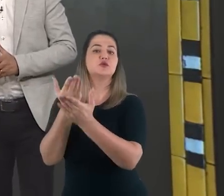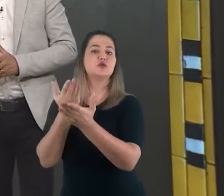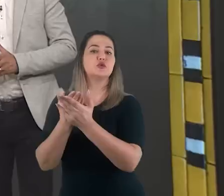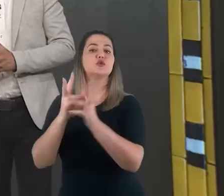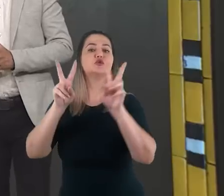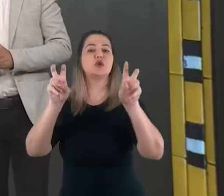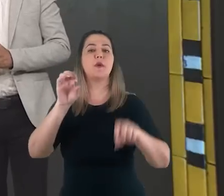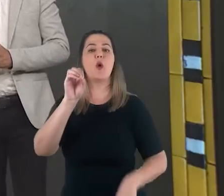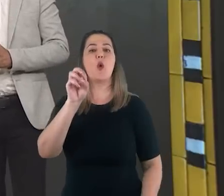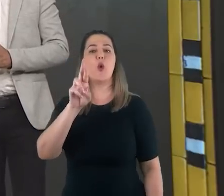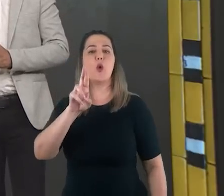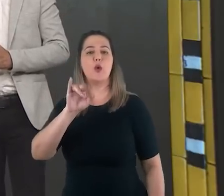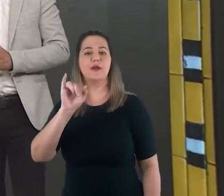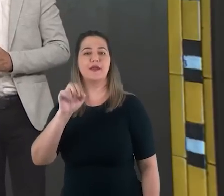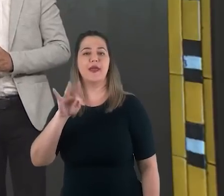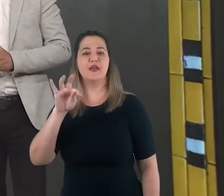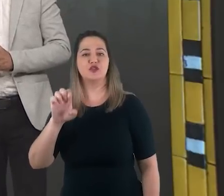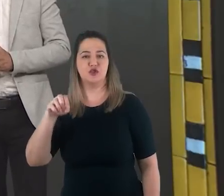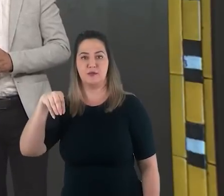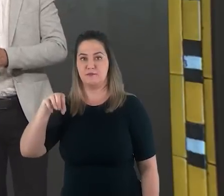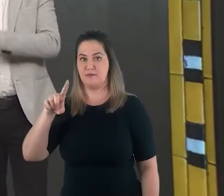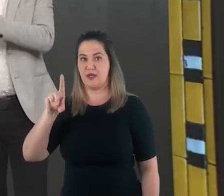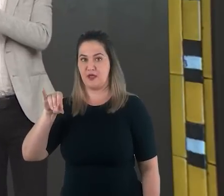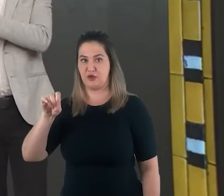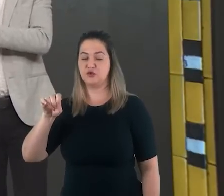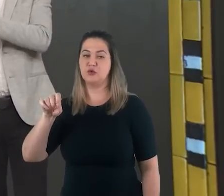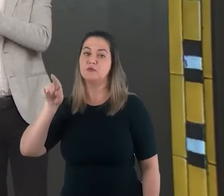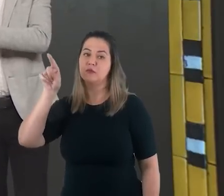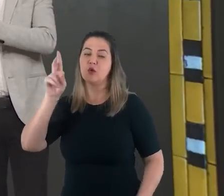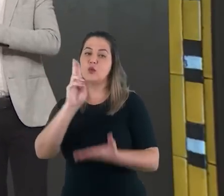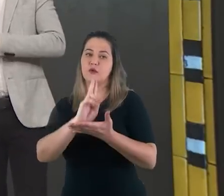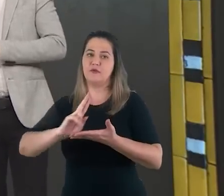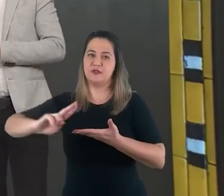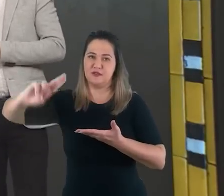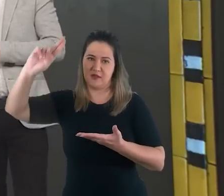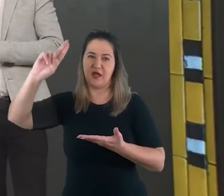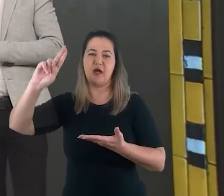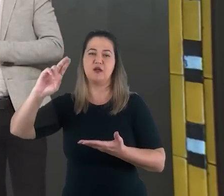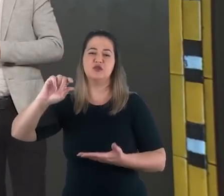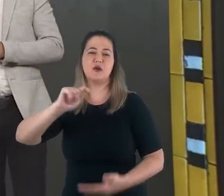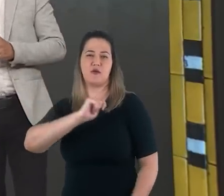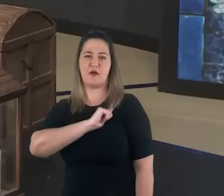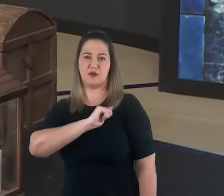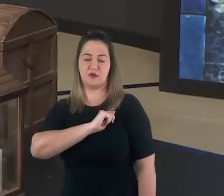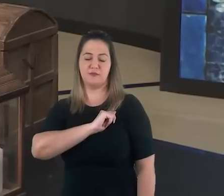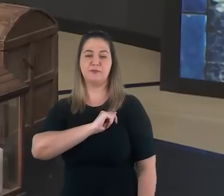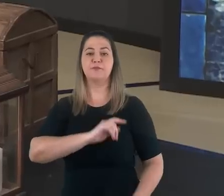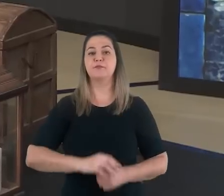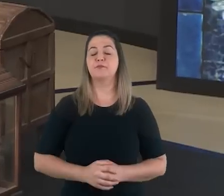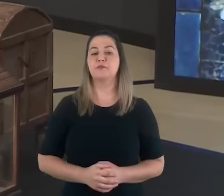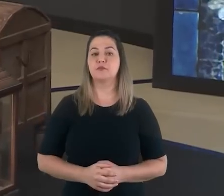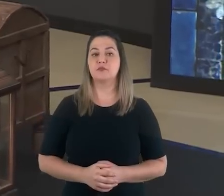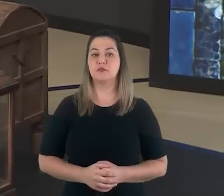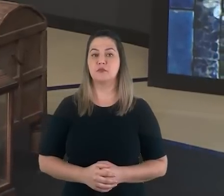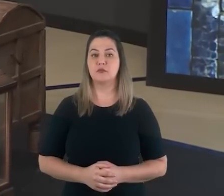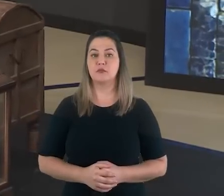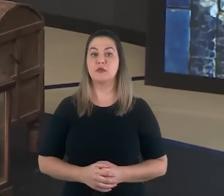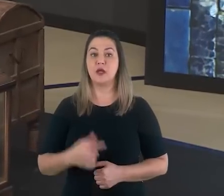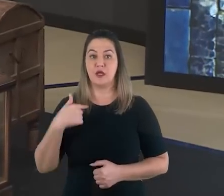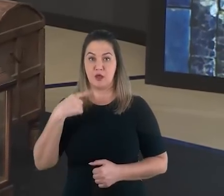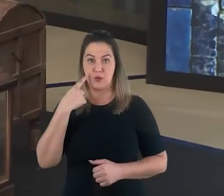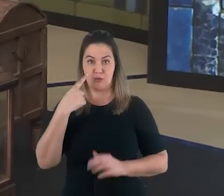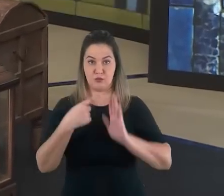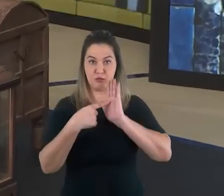Oriente Médio da Universidade de Toronto, ou seja, é um manual técnico que nós temos aqui. Esse volume que eu mostrei para